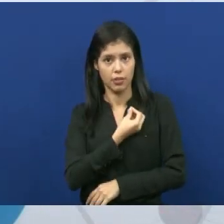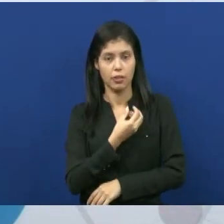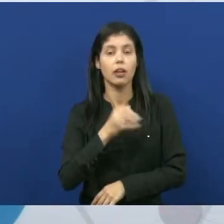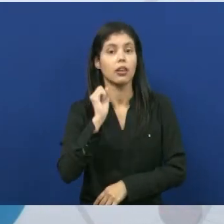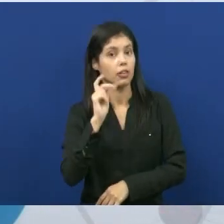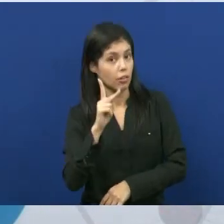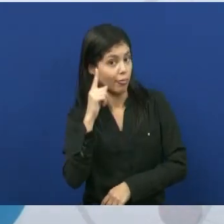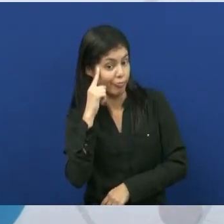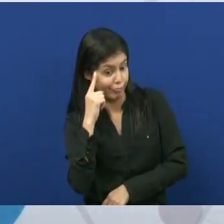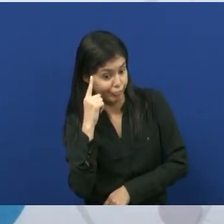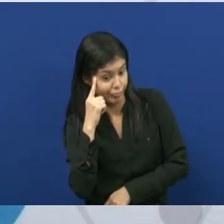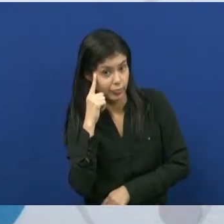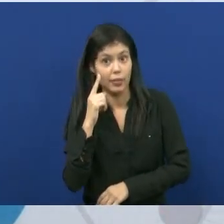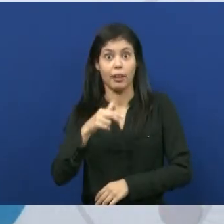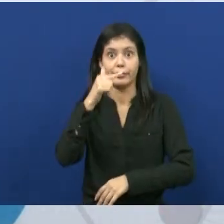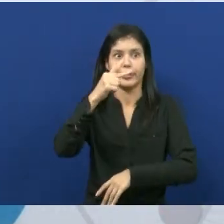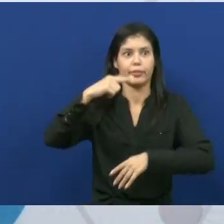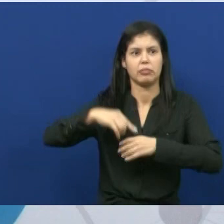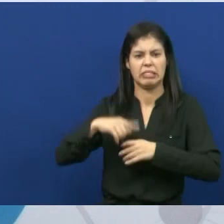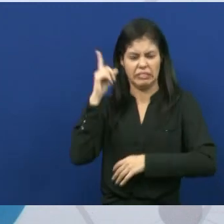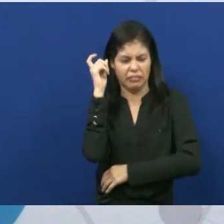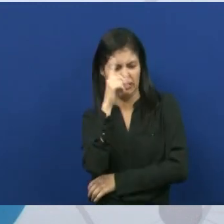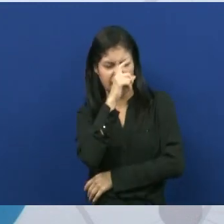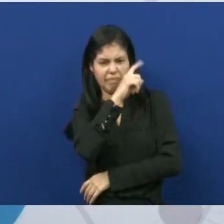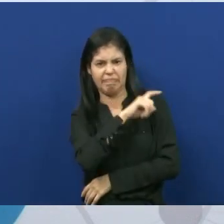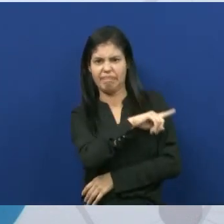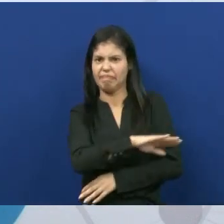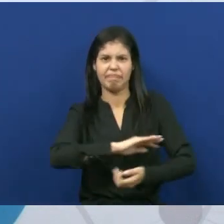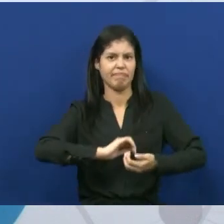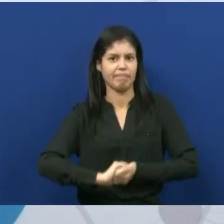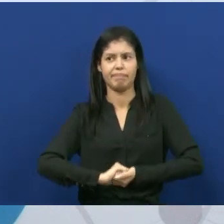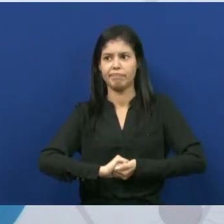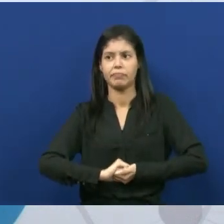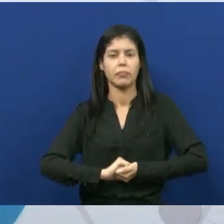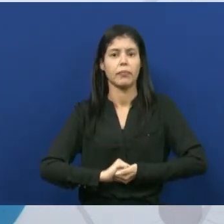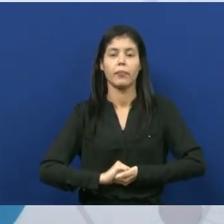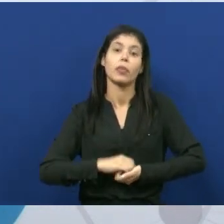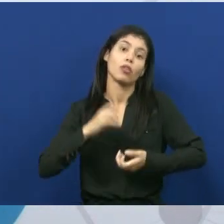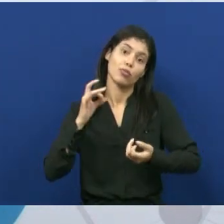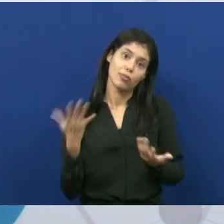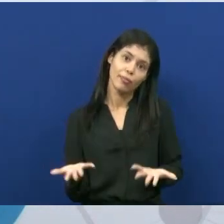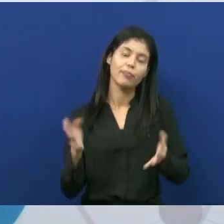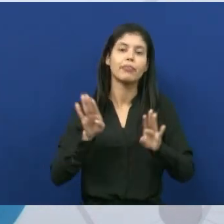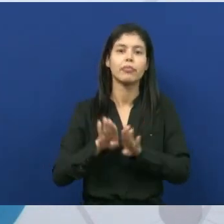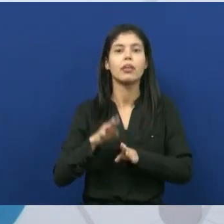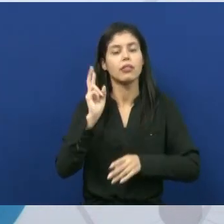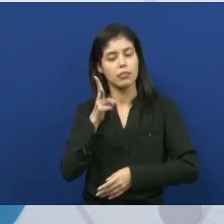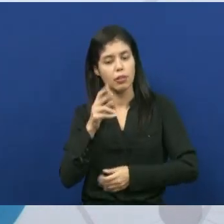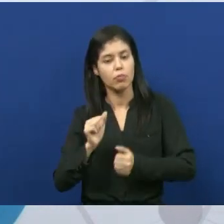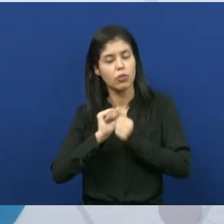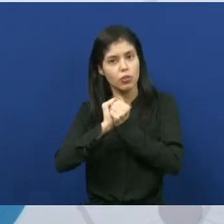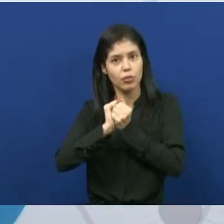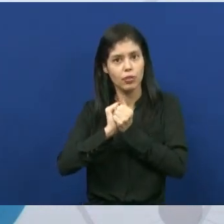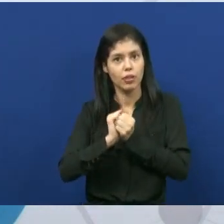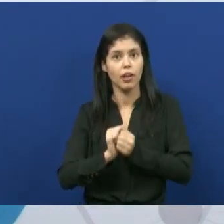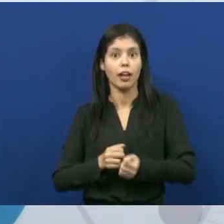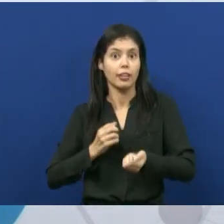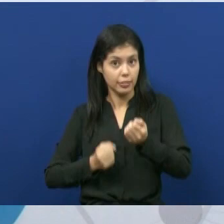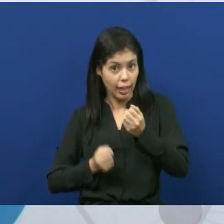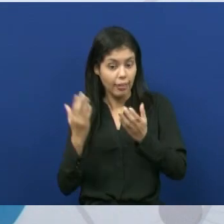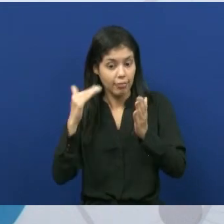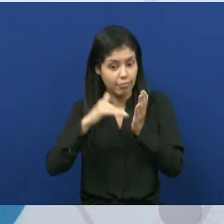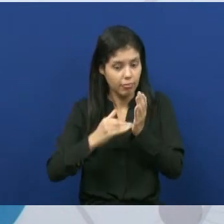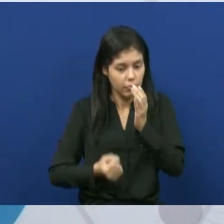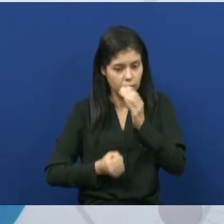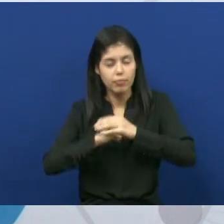e nós achando que era um bicho até de cabeça ou então quer algo muito difícil e no entanto está sempre ali do nosso lado desde a